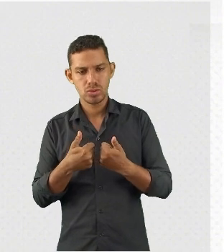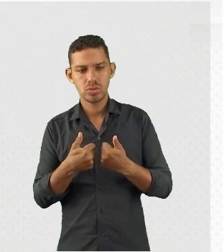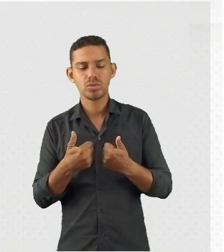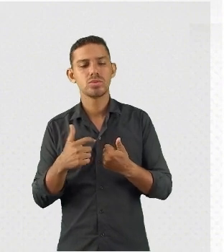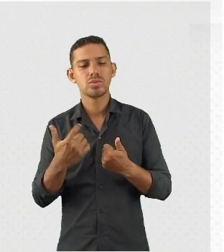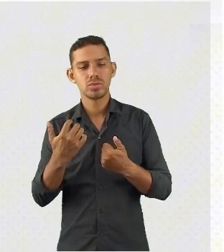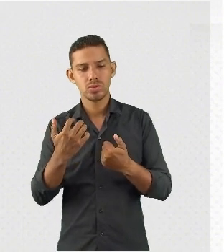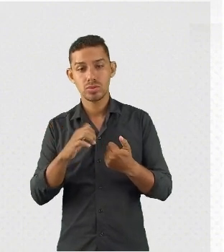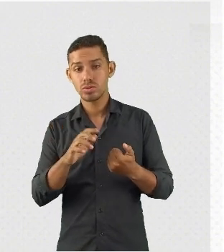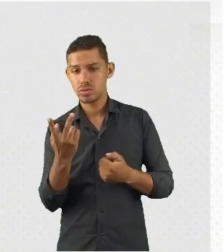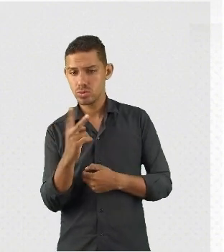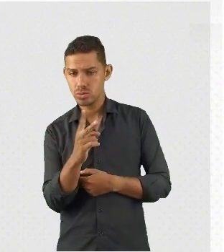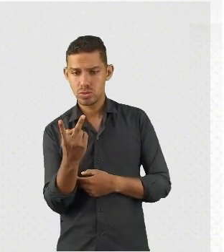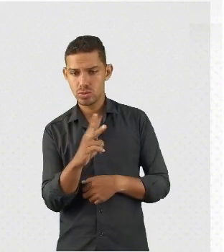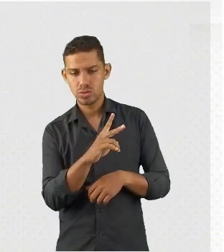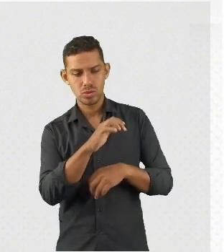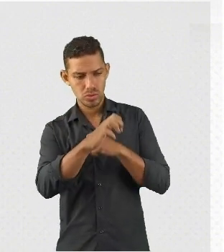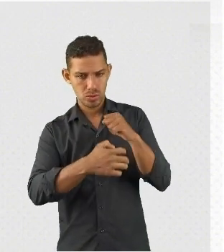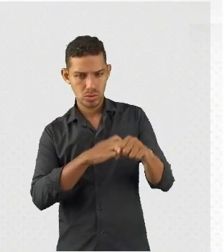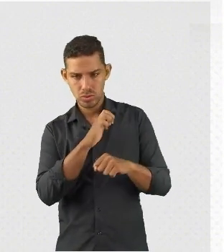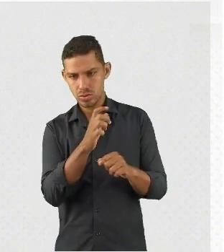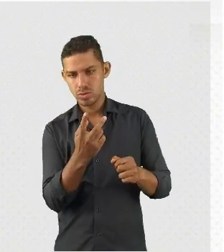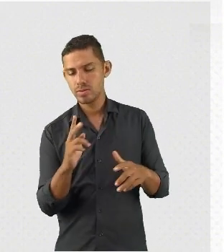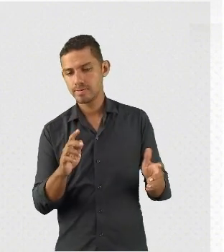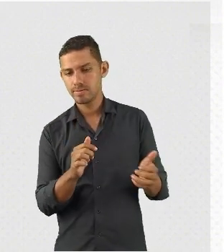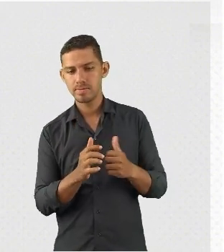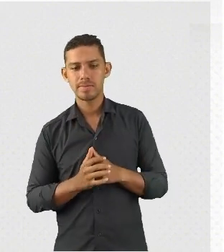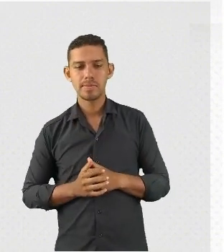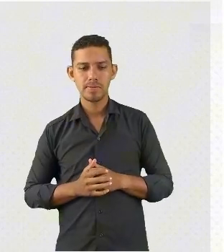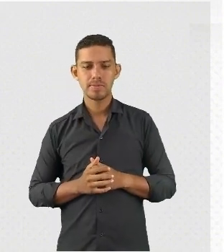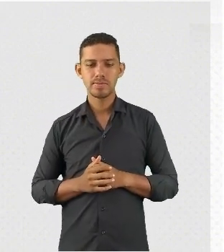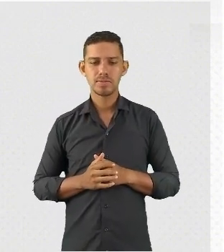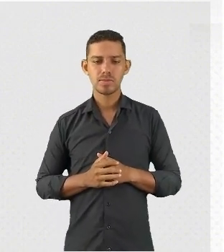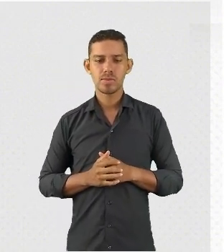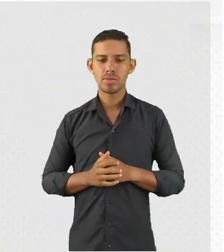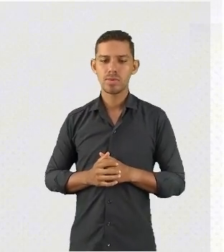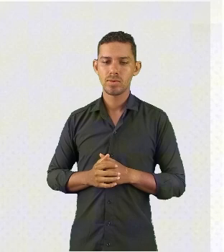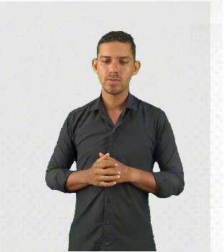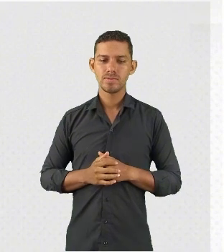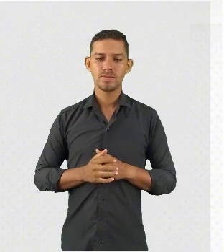para o outro. No caso aqui da eletrização